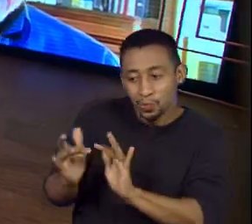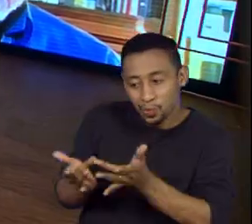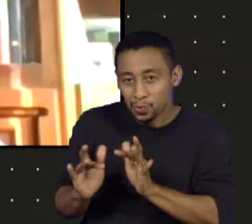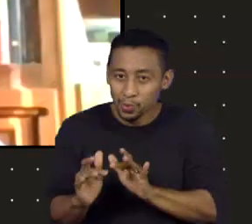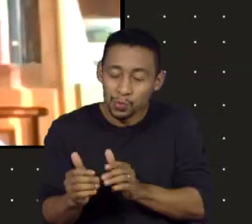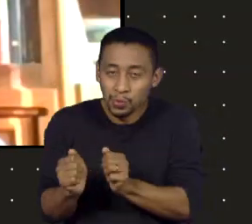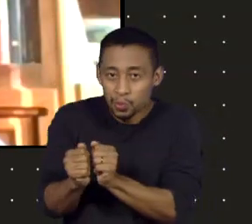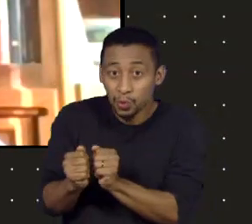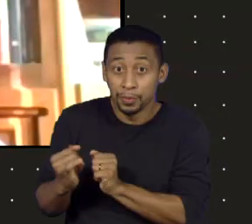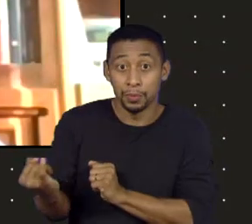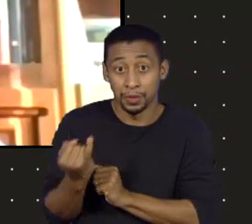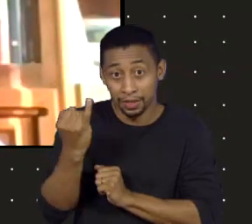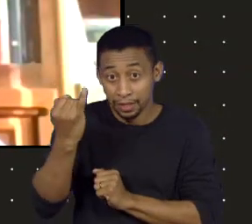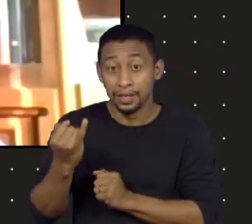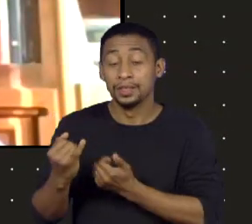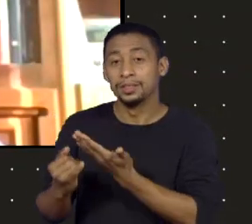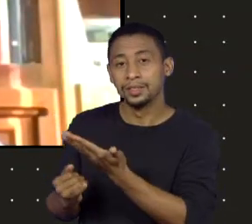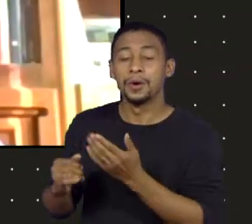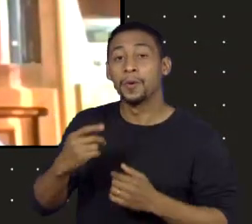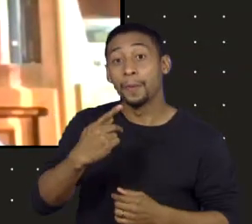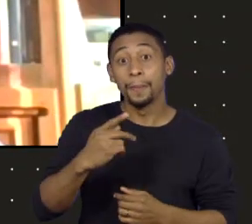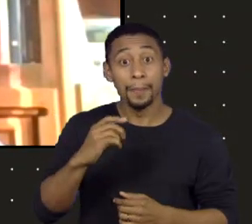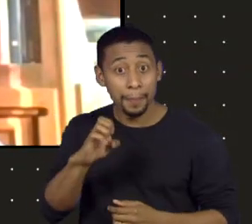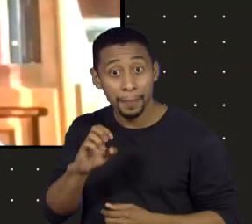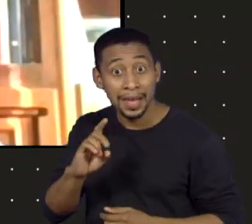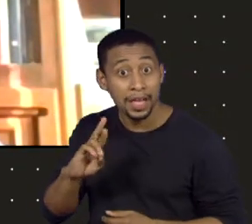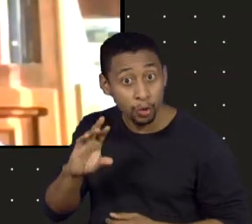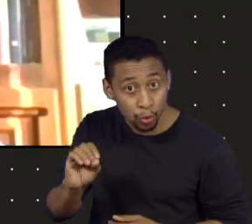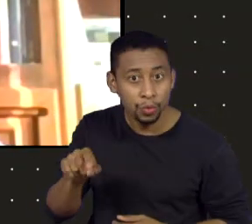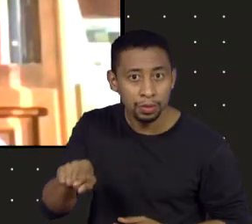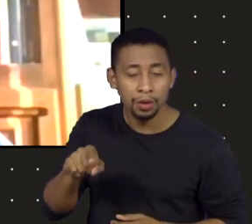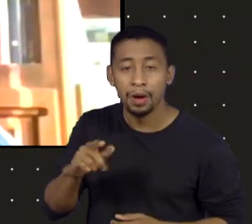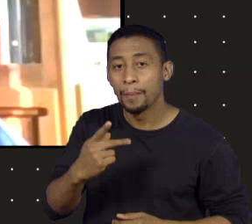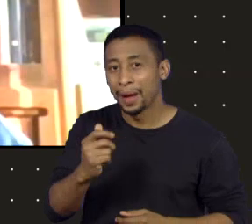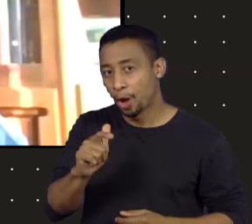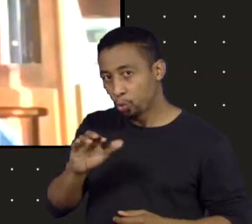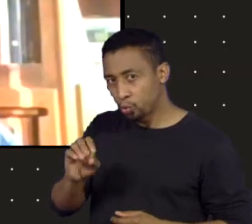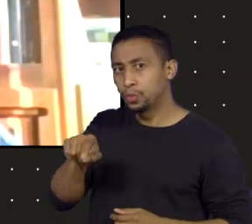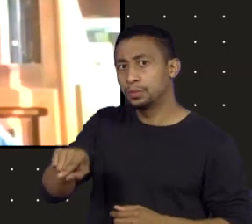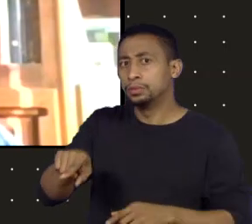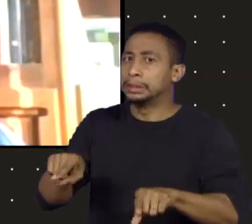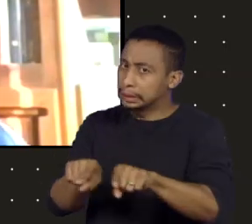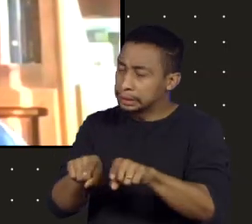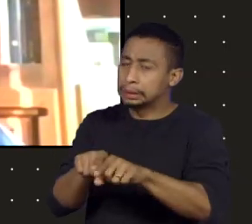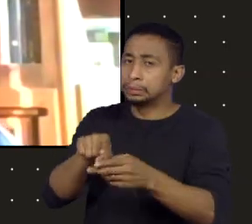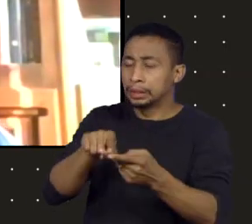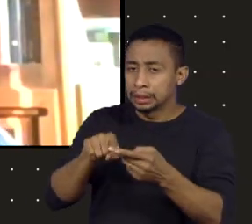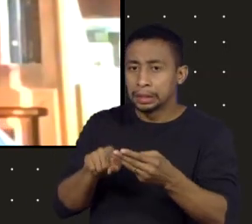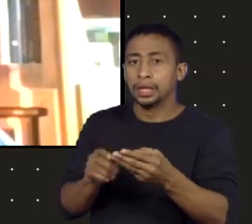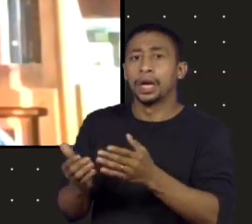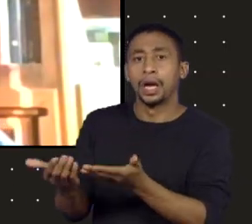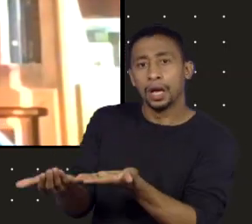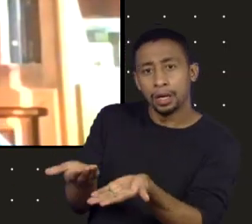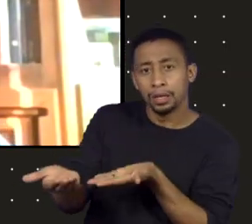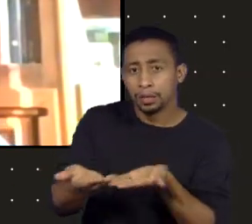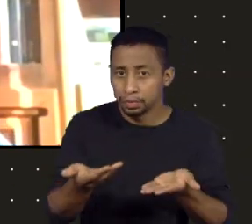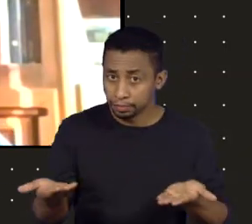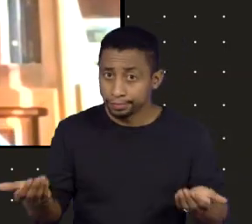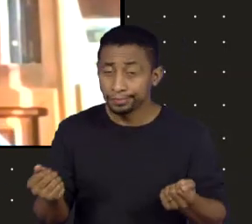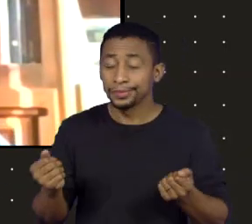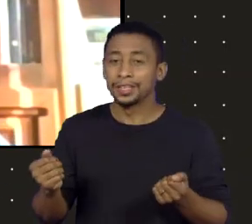aliados importantes, como Tarek de Souza, o próprio Pedro Paulo Popovic, né? E foi aquilo que